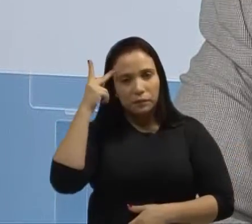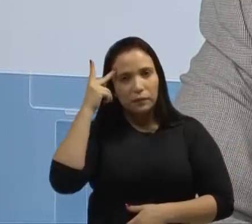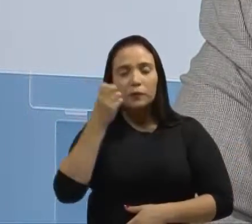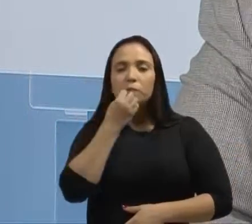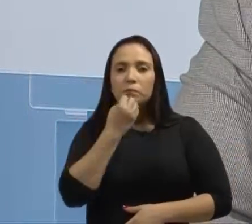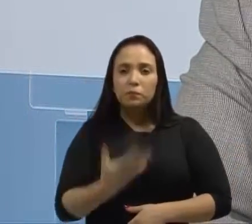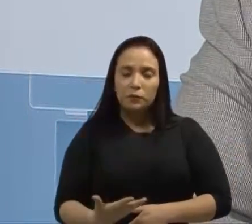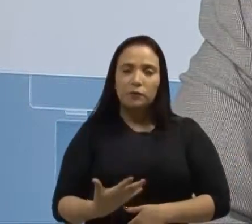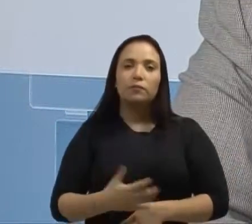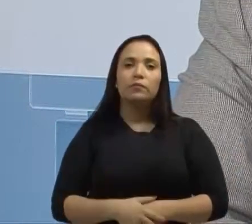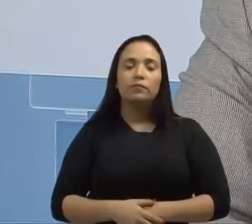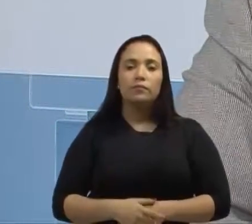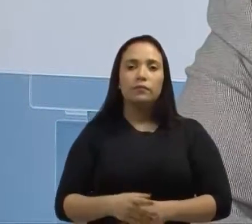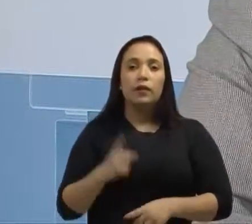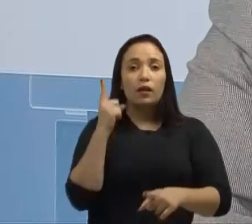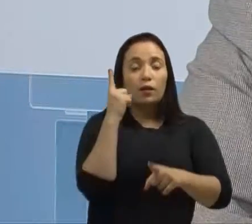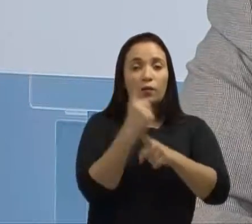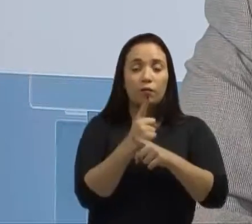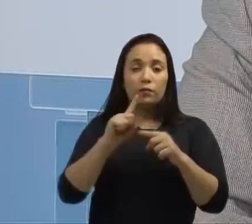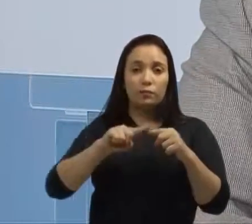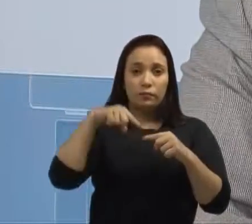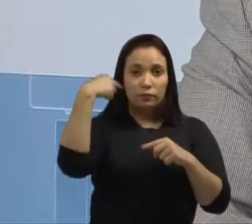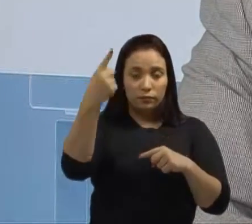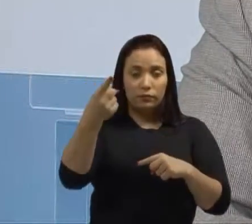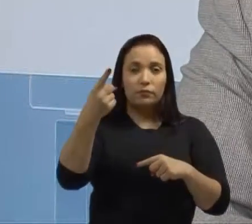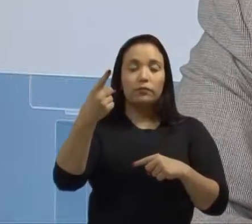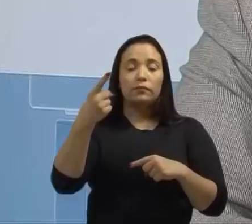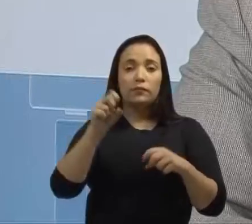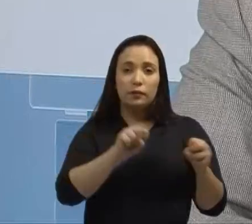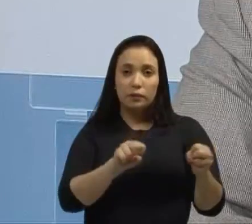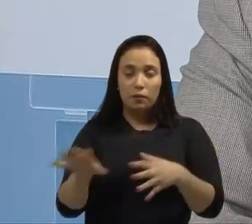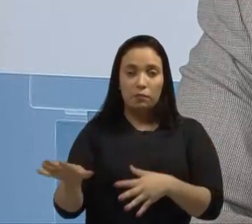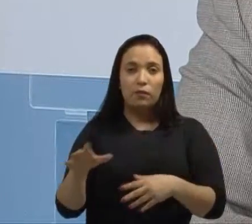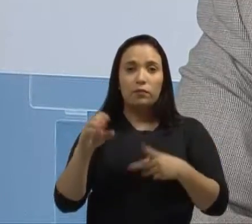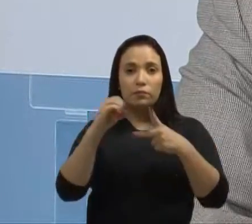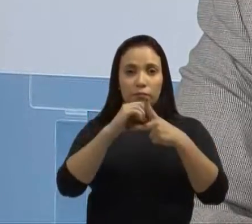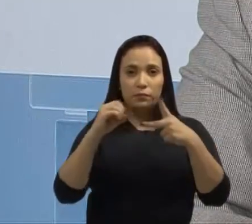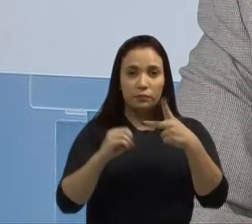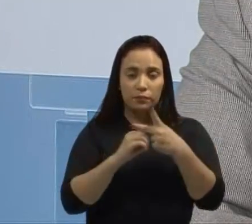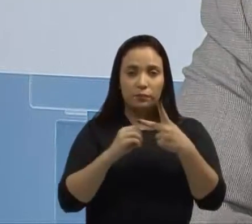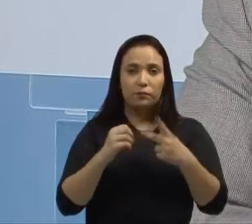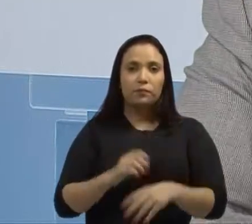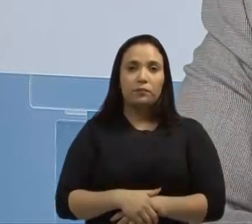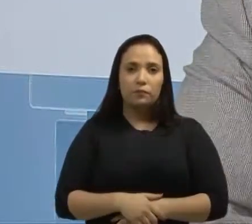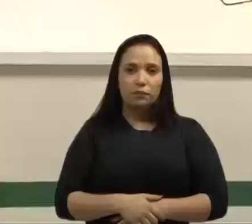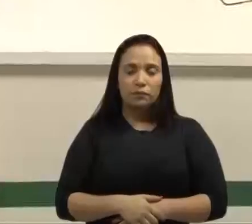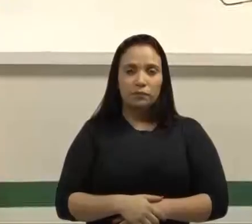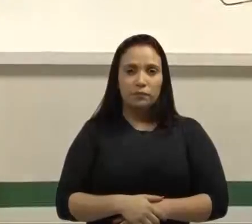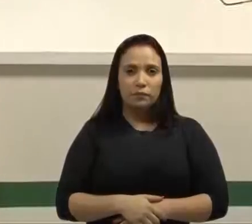pela audiência semanal. E eu volto na próxima semana, se Deus quiser, com mais um programa Pela Ordem. Até lá.